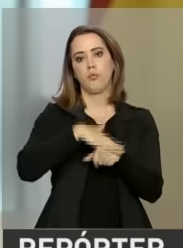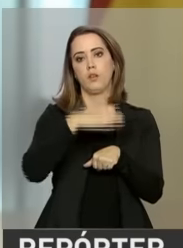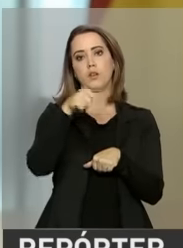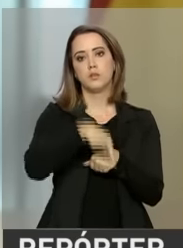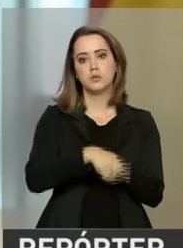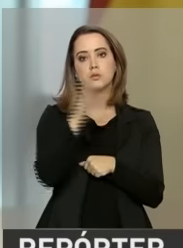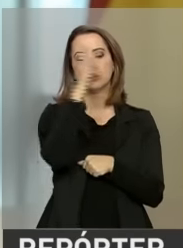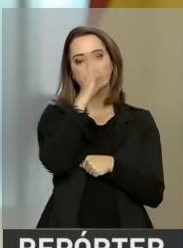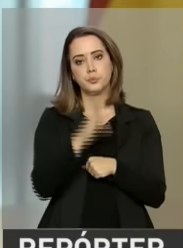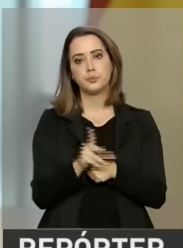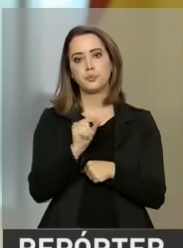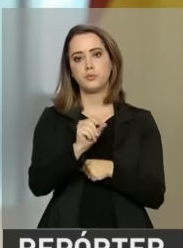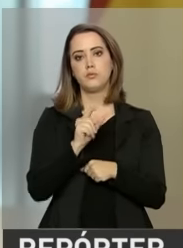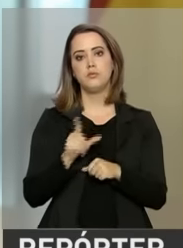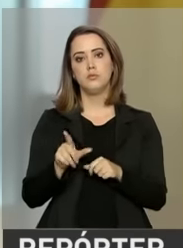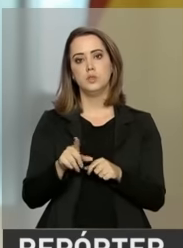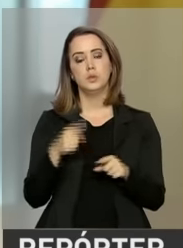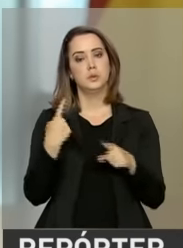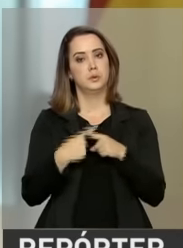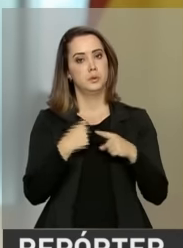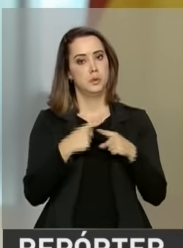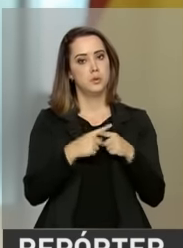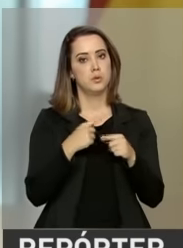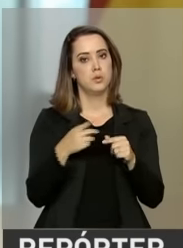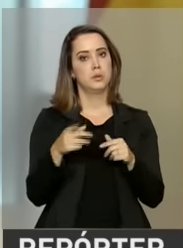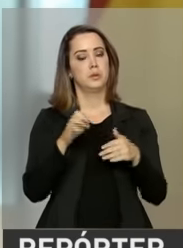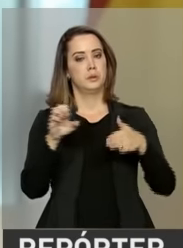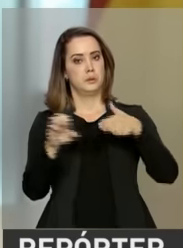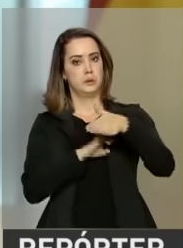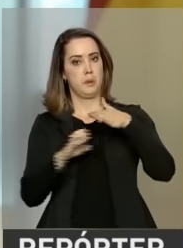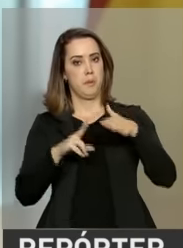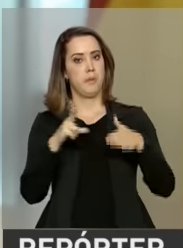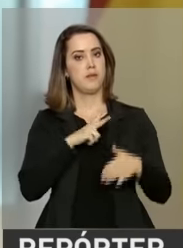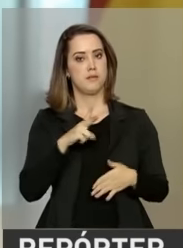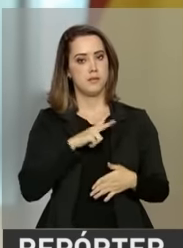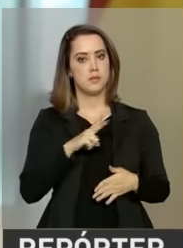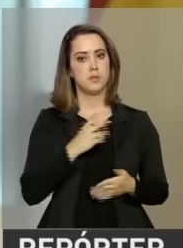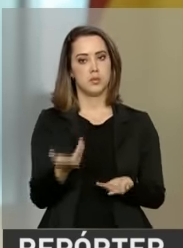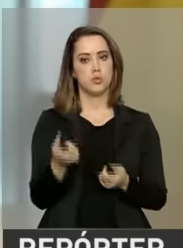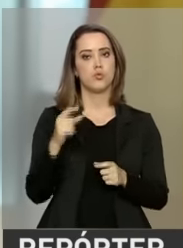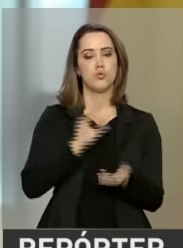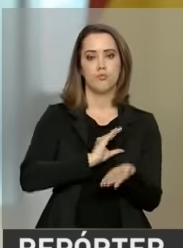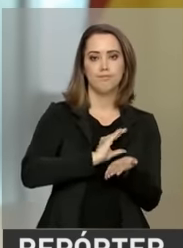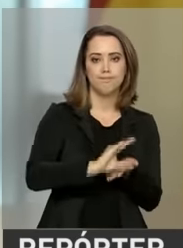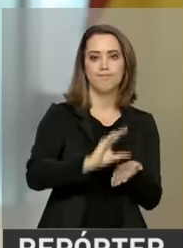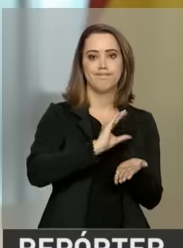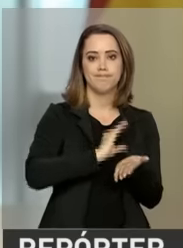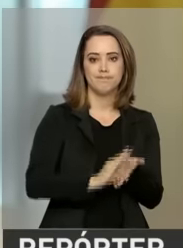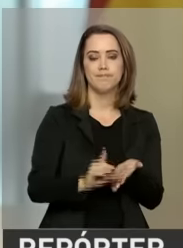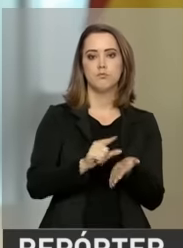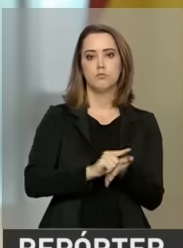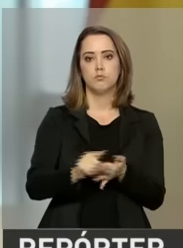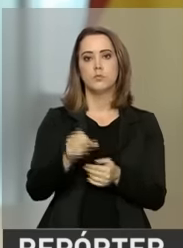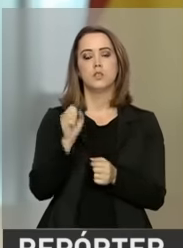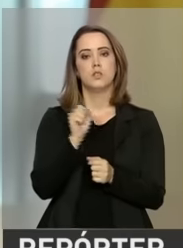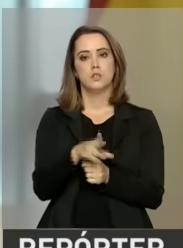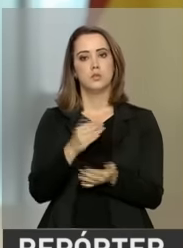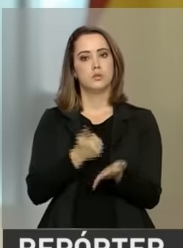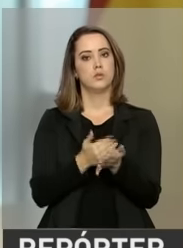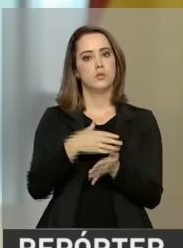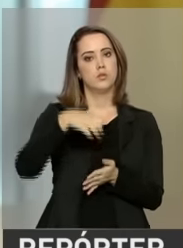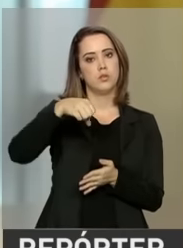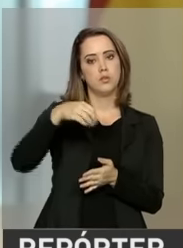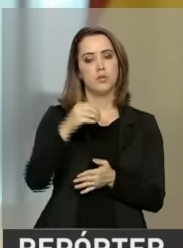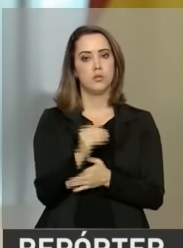eh no país eh motivado pelas privatizações né então os grandes investimentos espanhóis de grandes companhias começaram na na década de